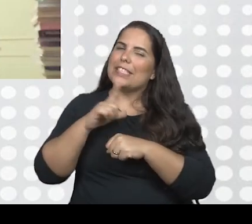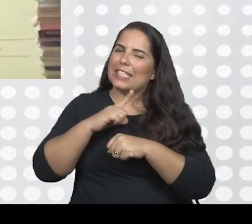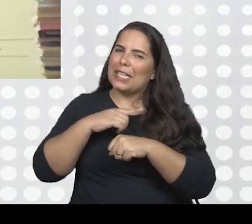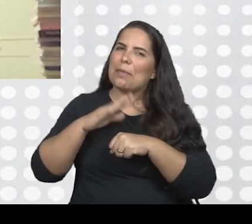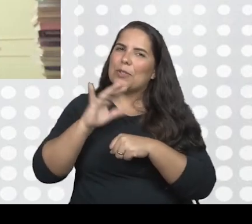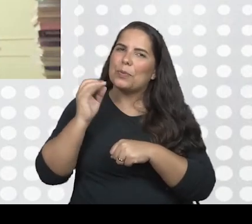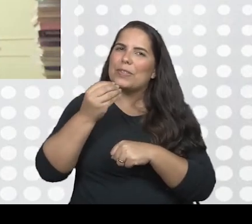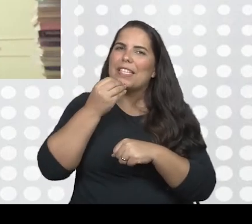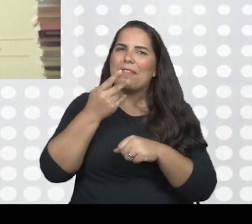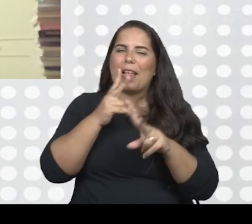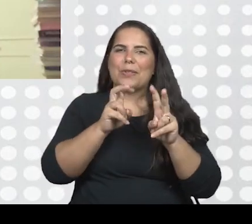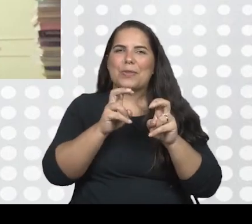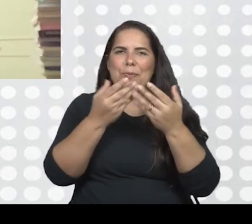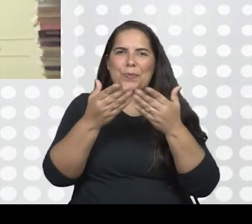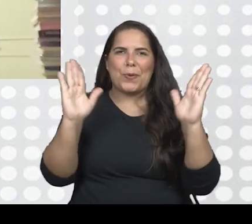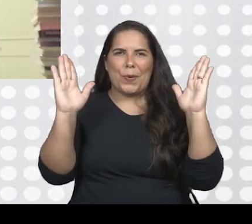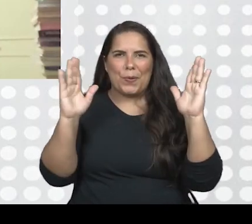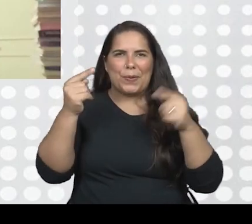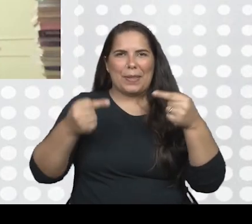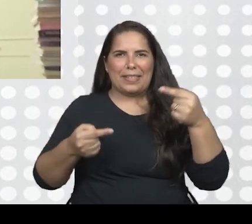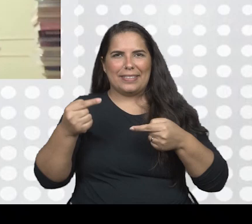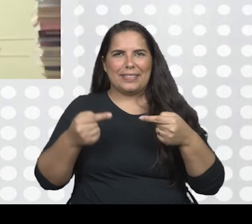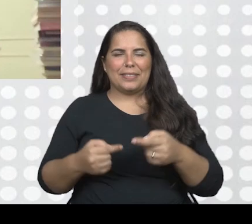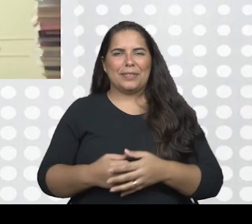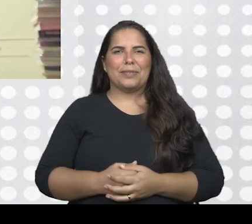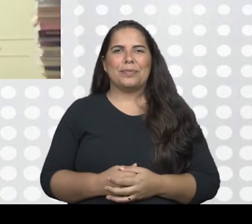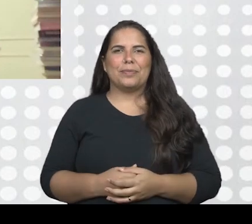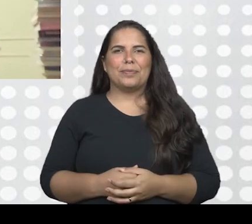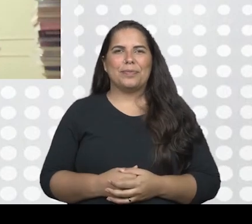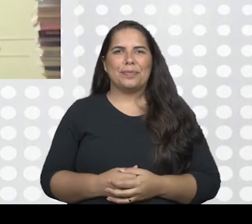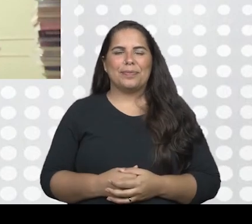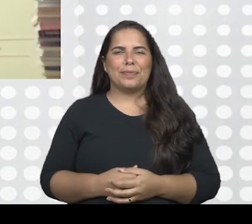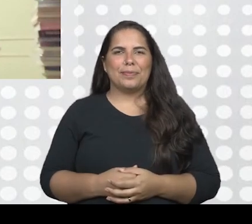mais oportunidades para ampliar o debate.